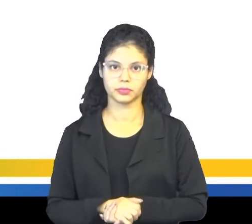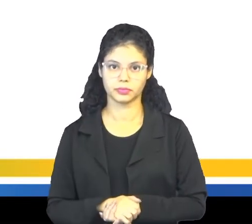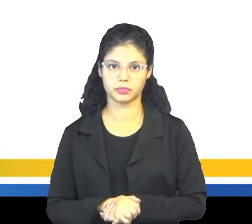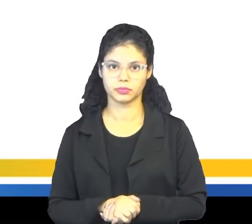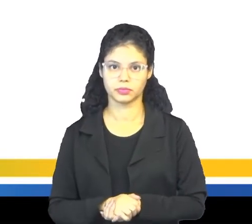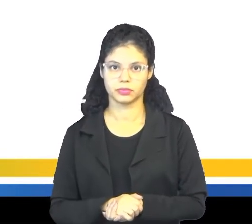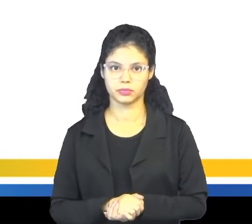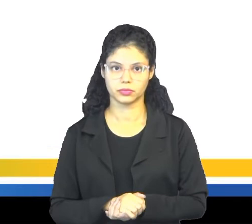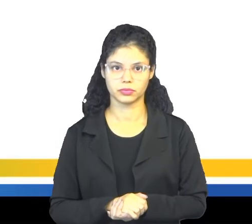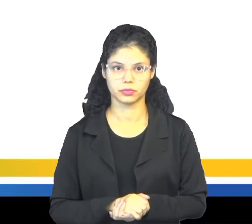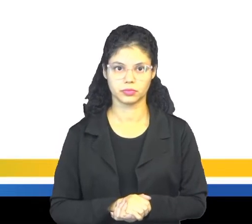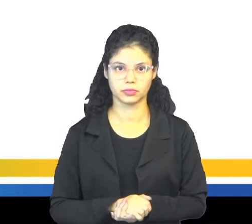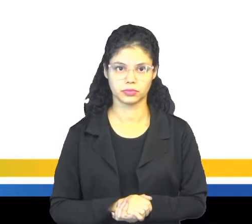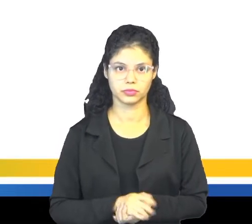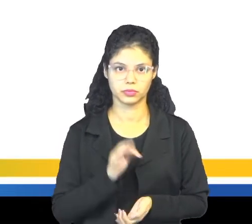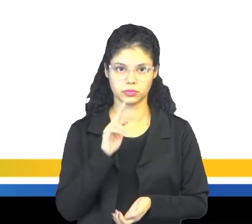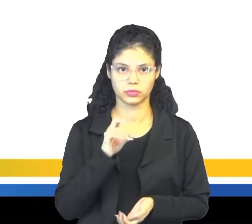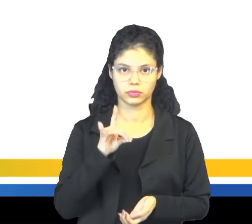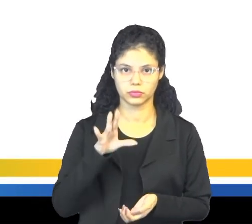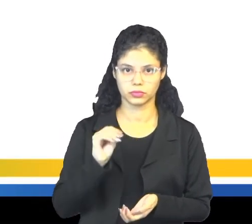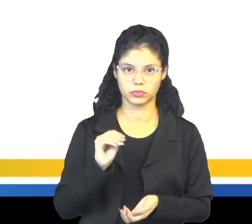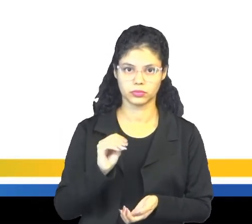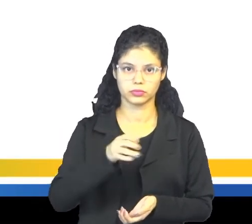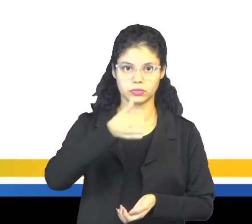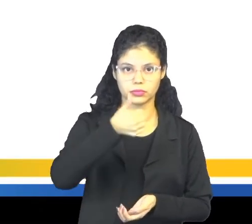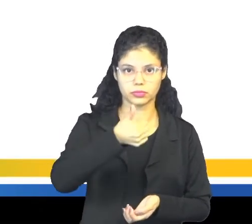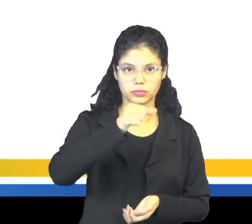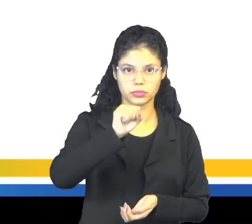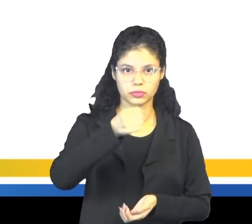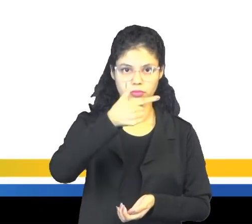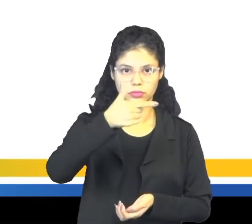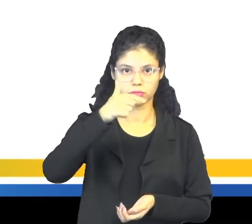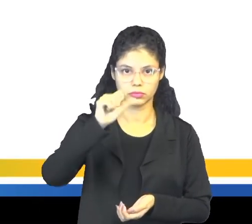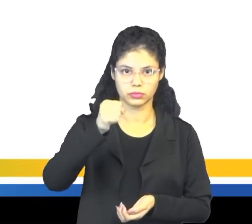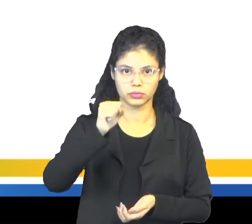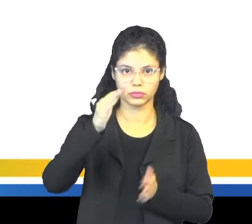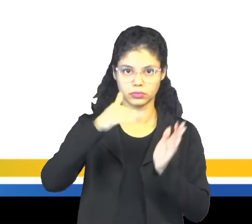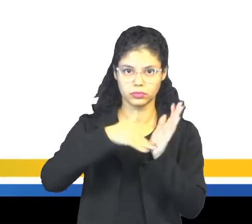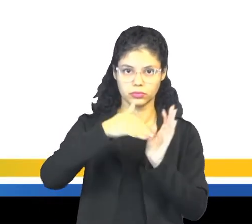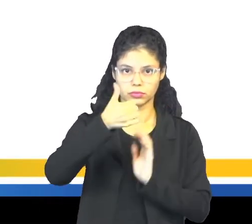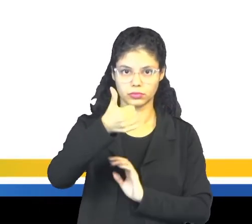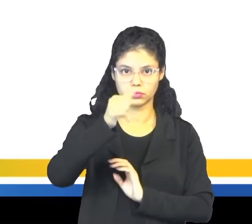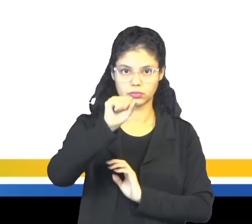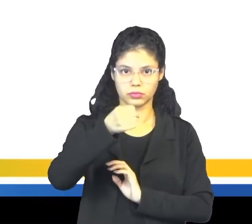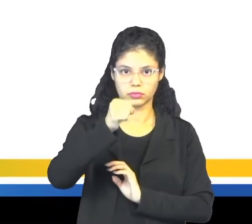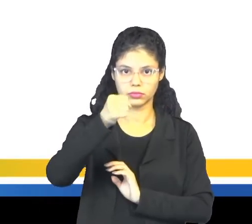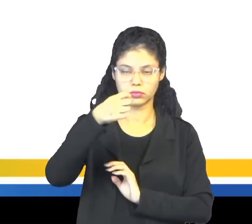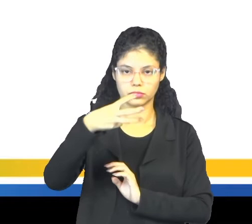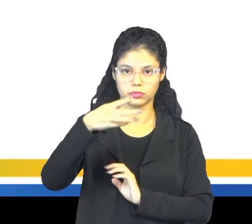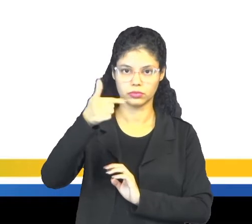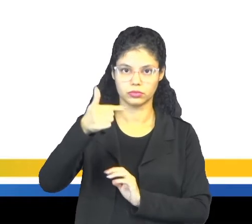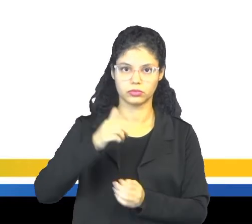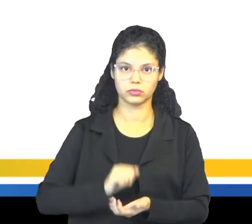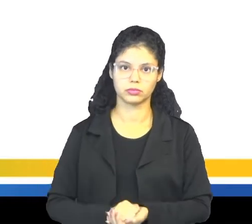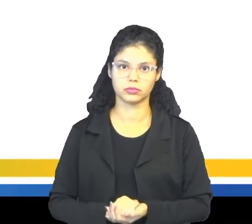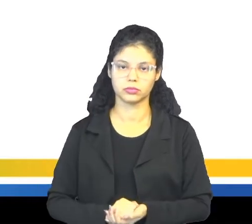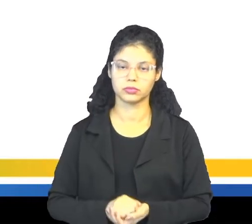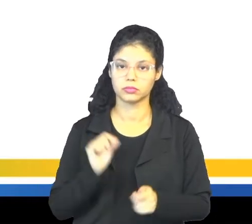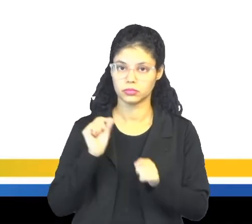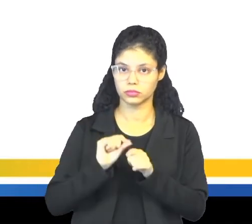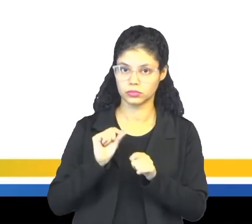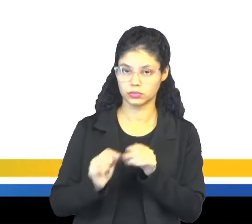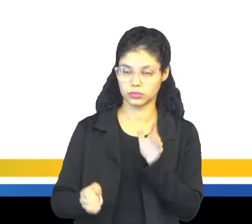gente? O fenacistoscópio, tá? 1828 e 1832